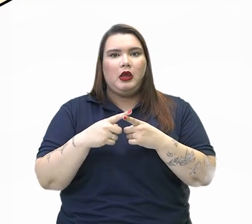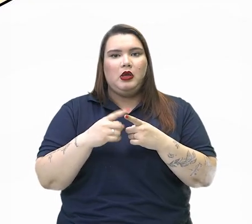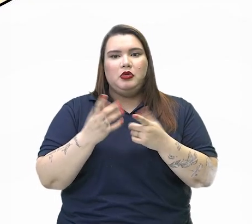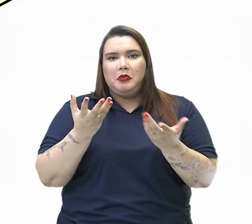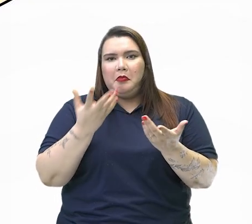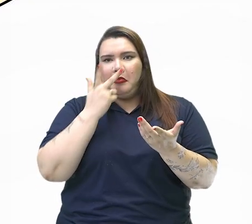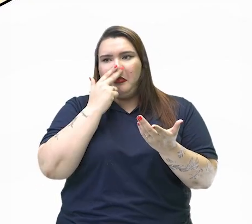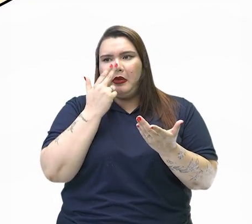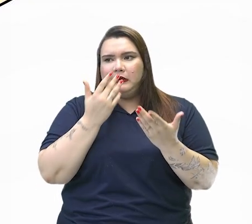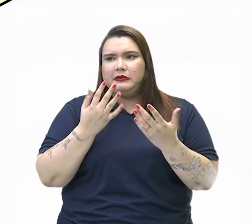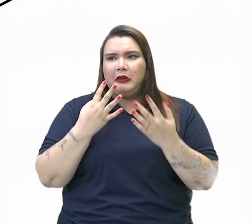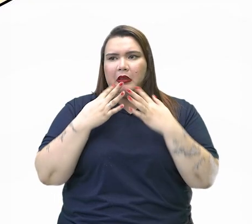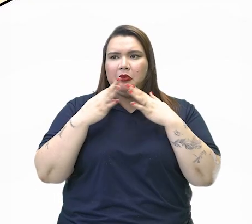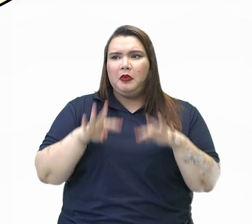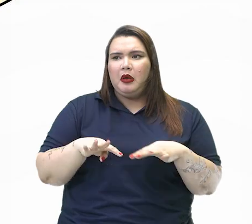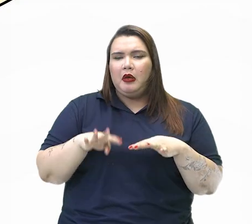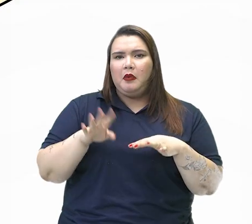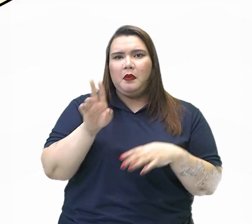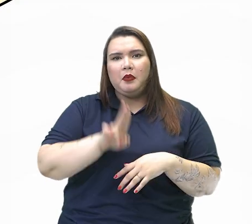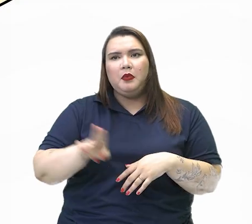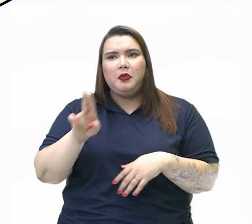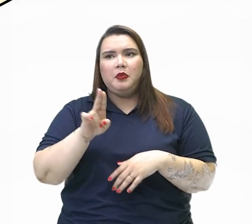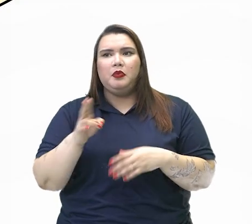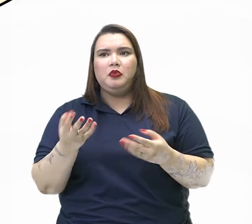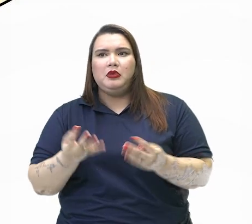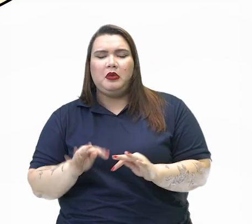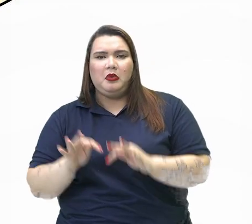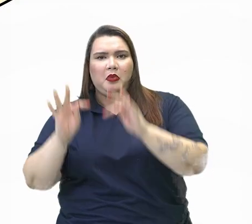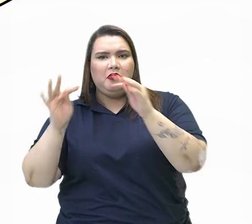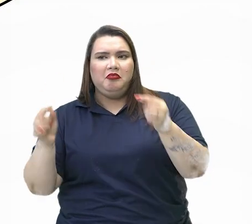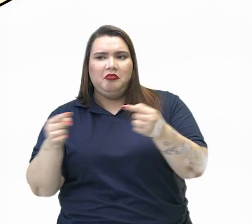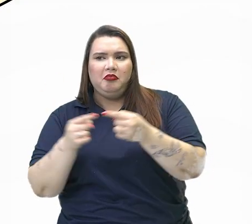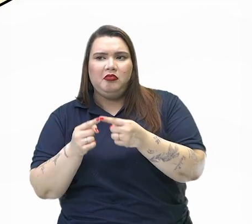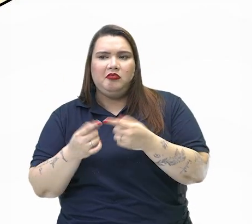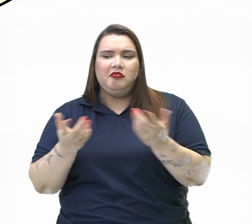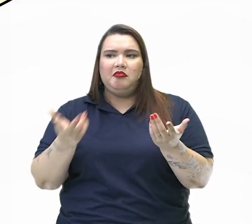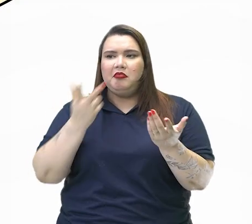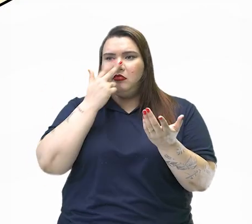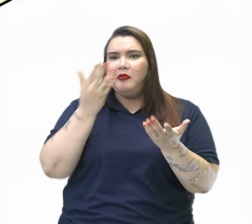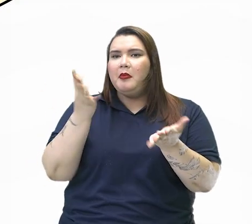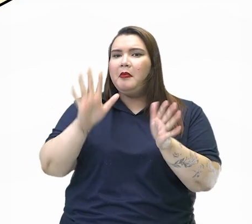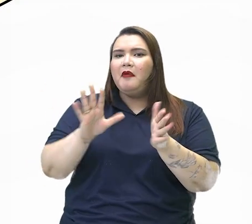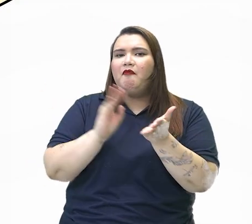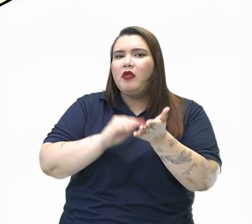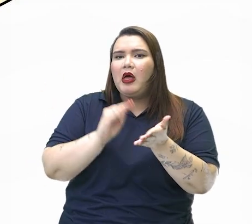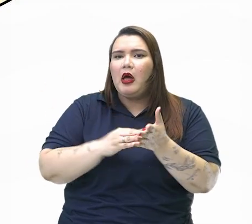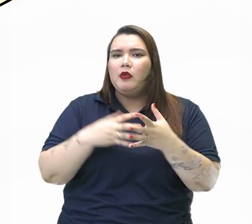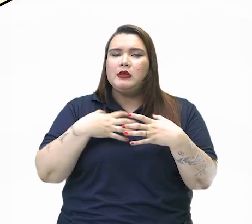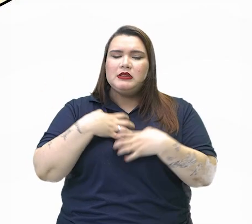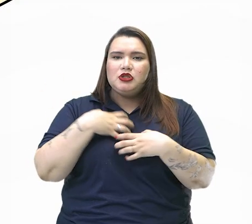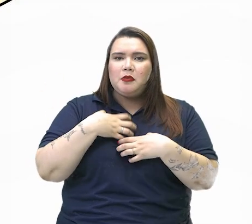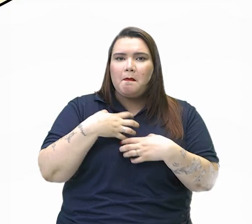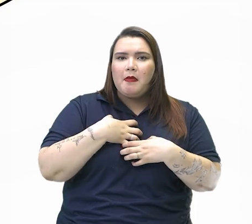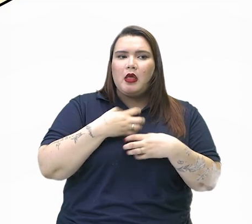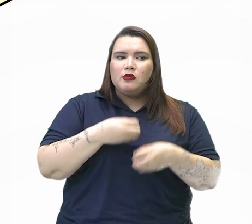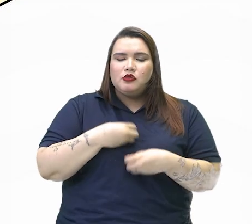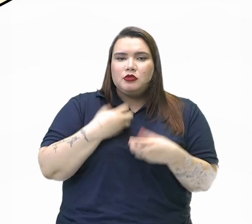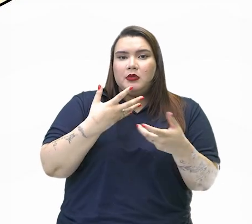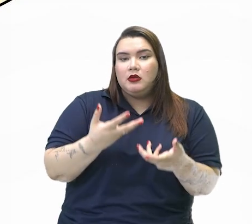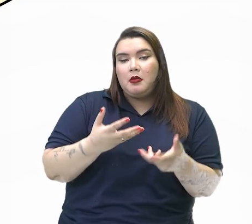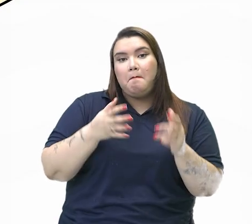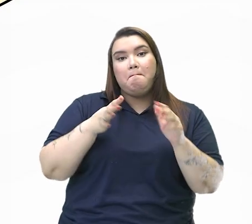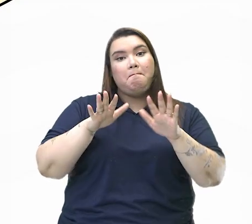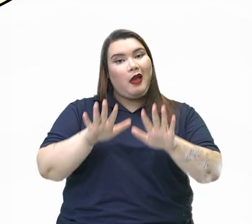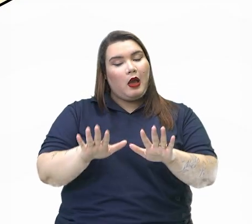comum, então ele deixa de ter aquele apelo, aquela coisa, aquele sentimento que as pessoas têm pela arte. Mas são